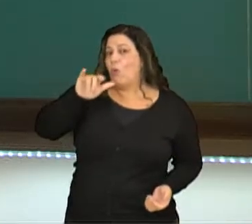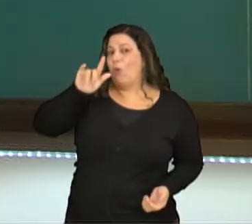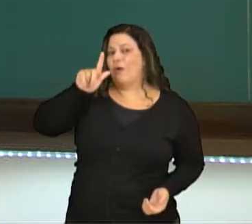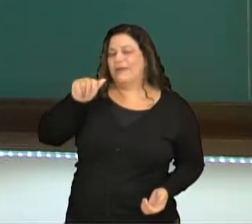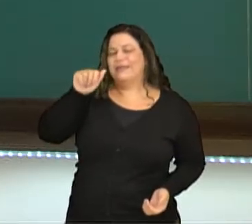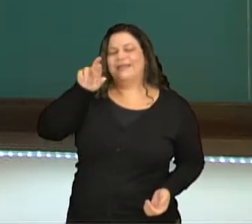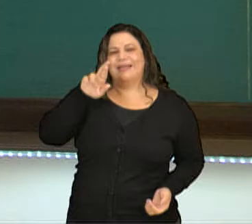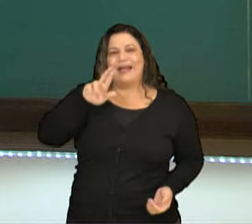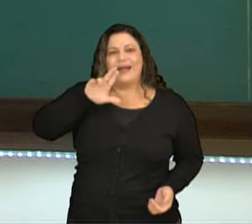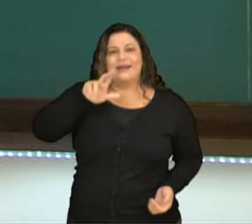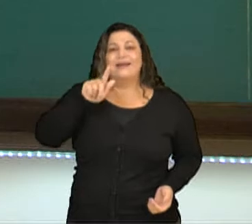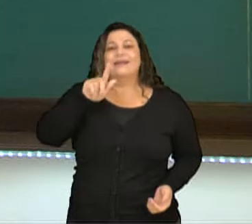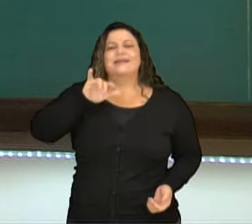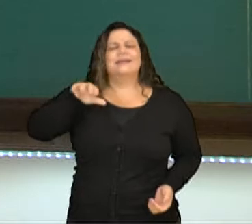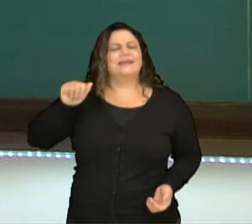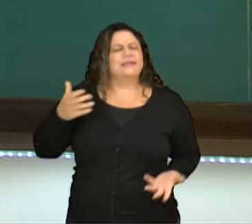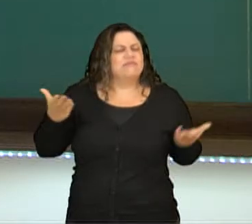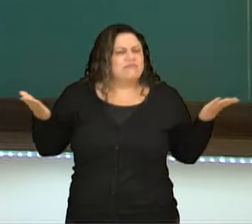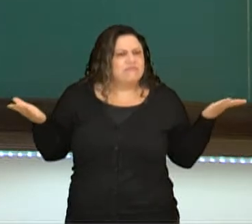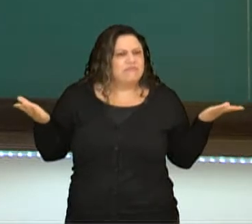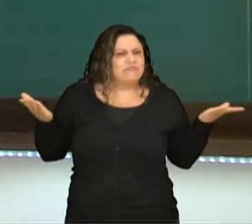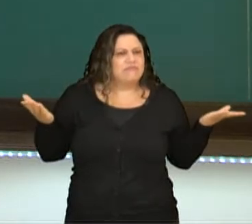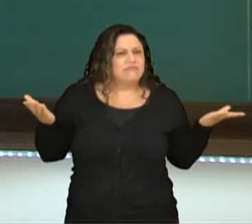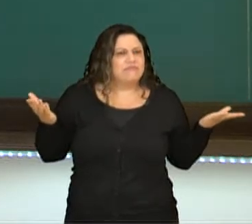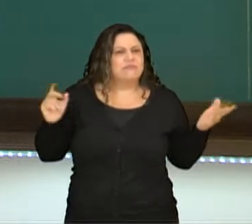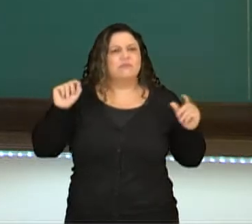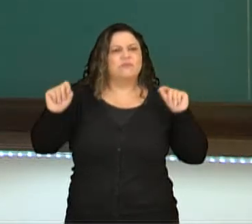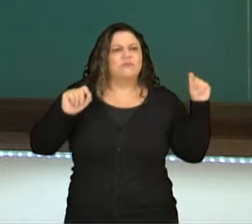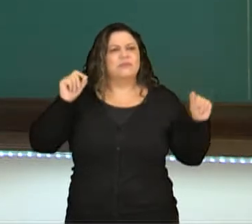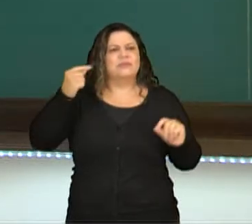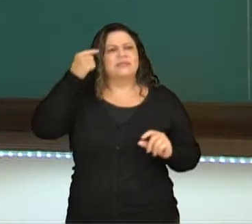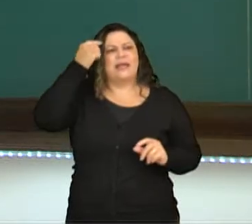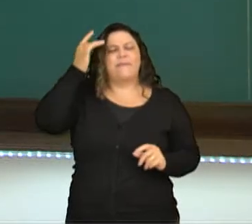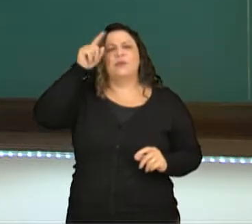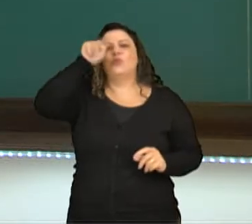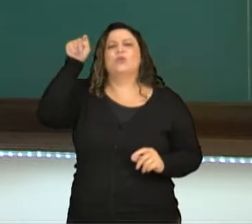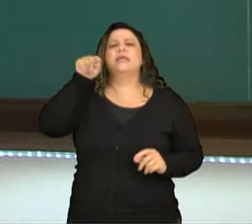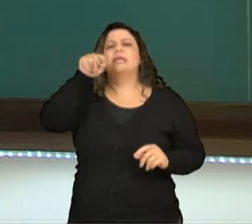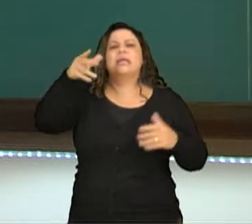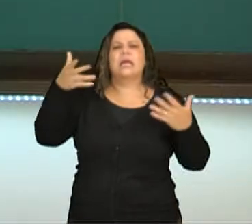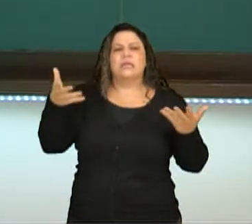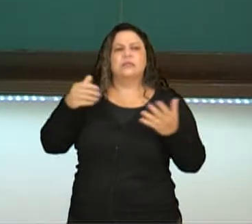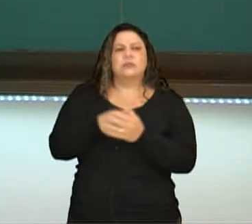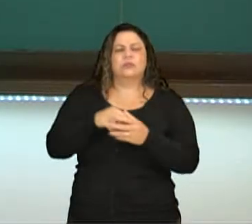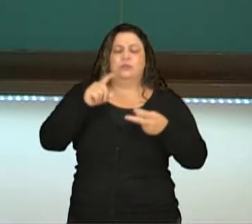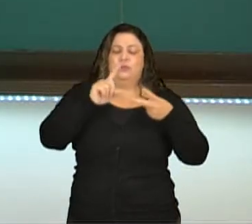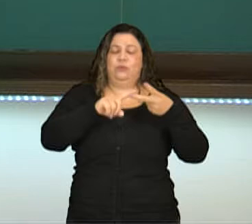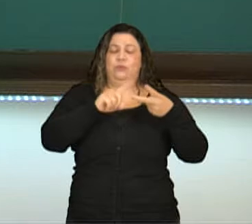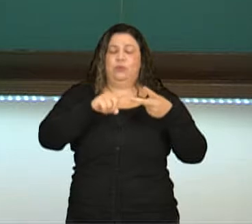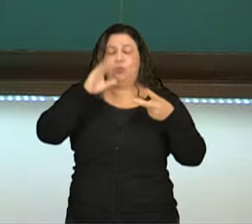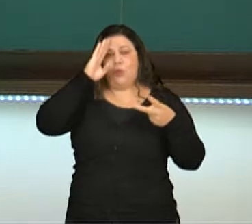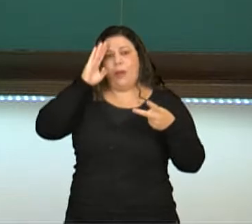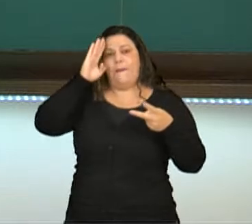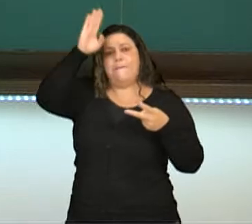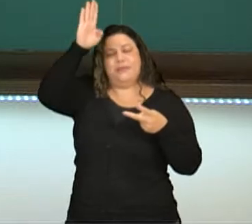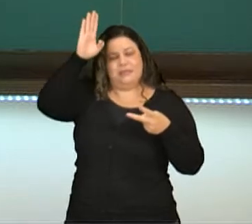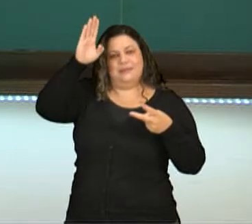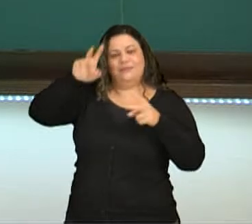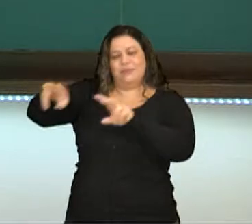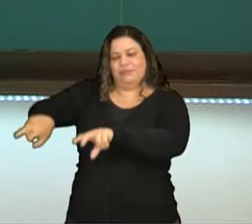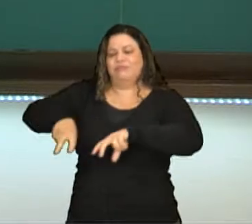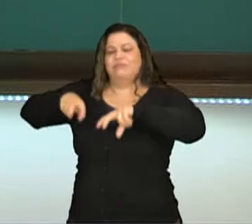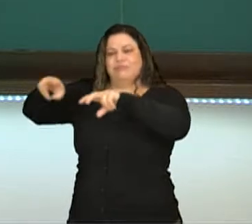República oligárquica. Segunda questão, qual a principal produção agrícola do Brasil no início da